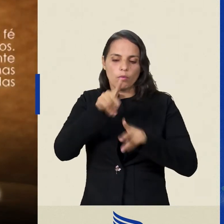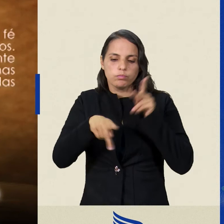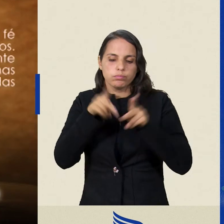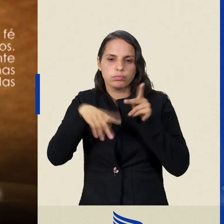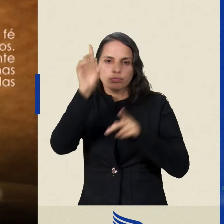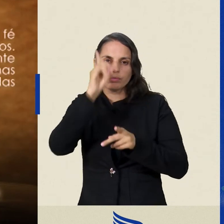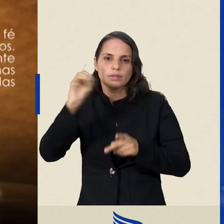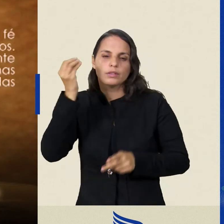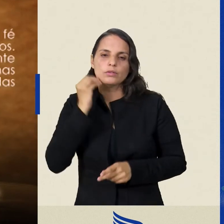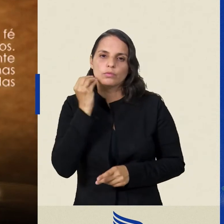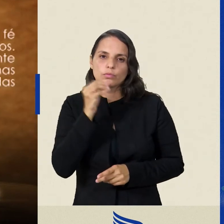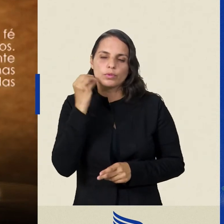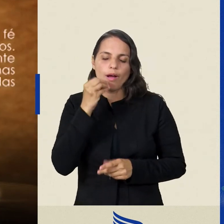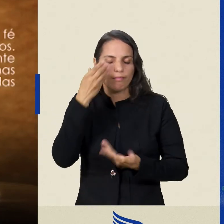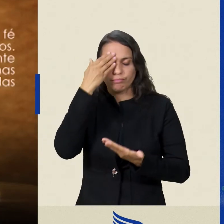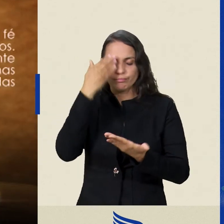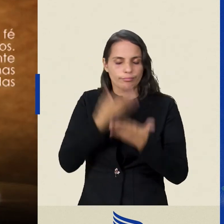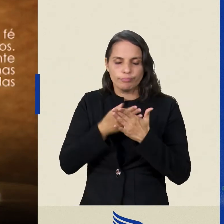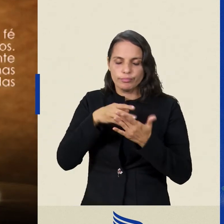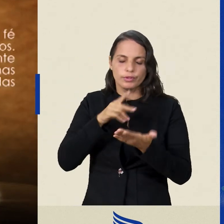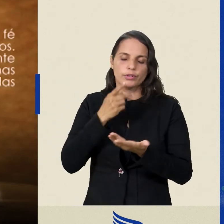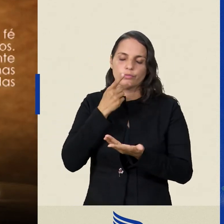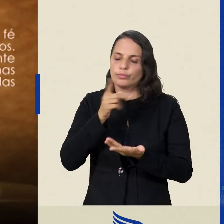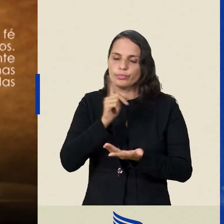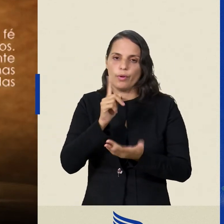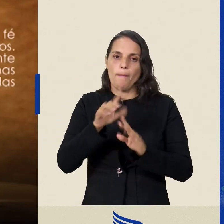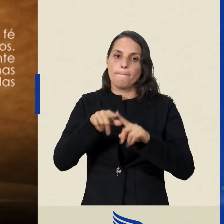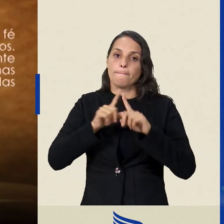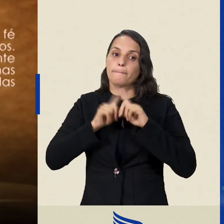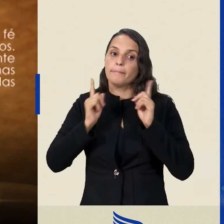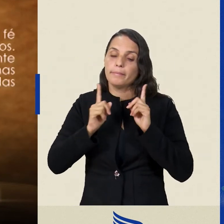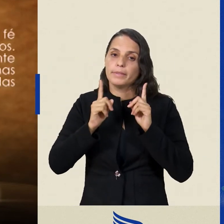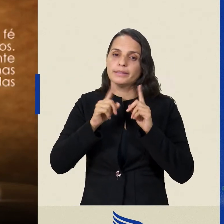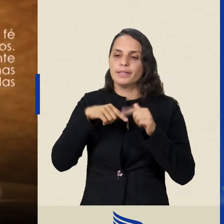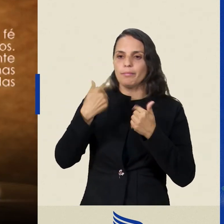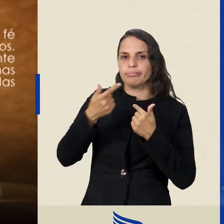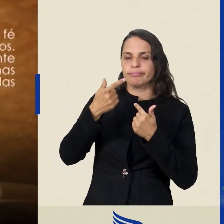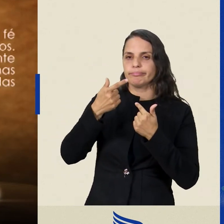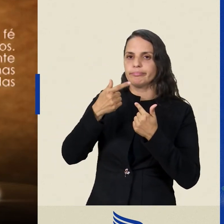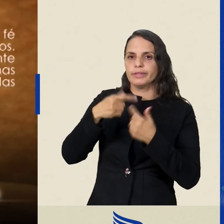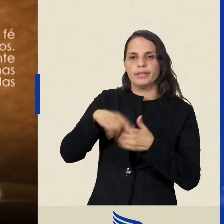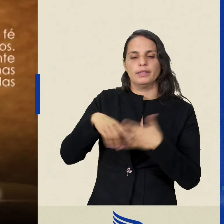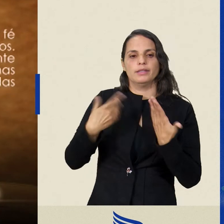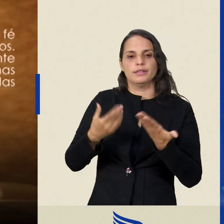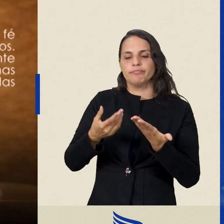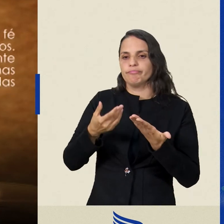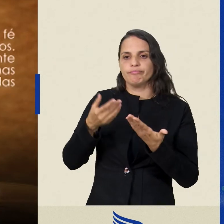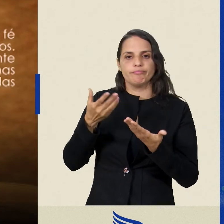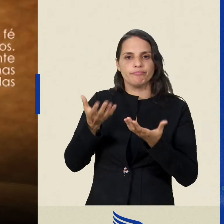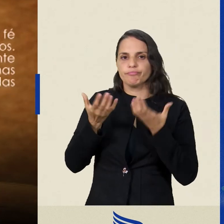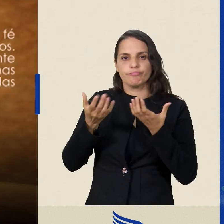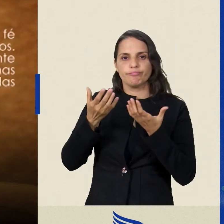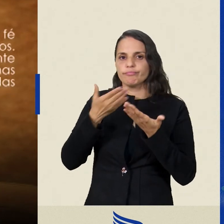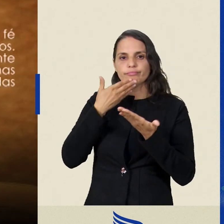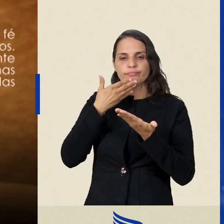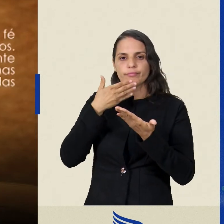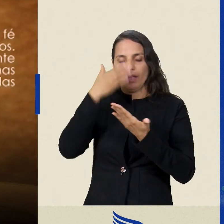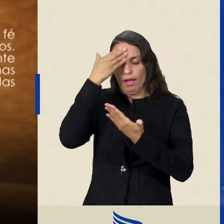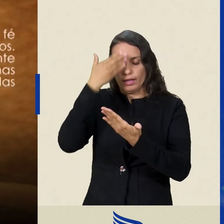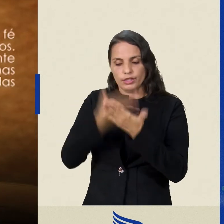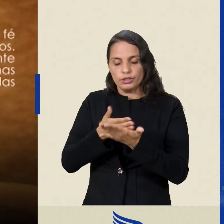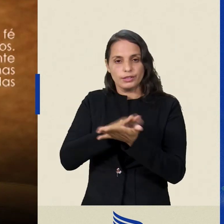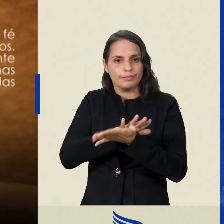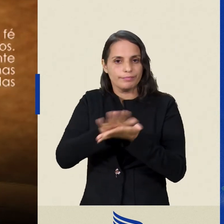Deus nos testemunhos. Em seguida, vem o ceticismo no tocante aos pontos vitais de nossa fé,